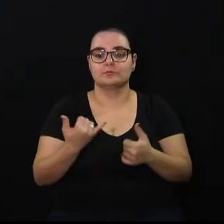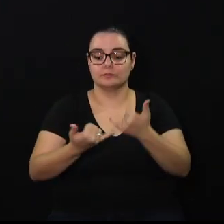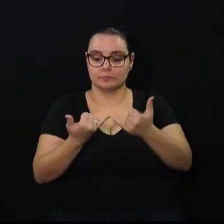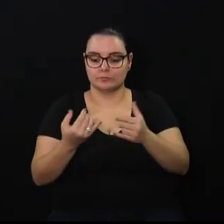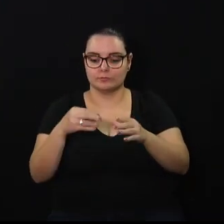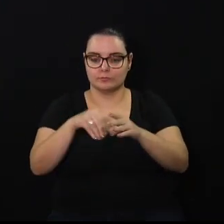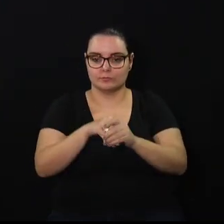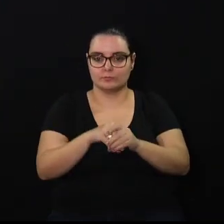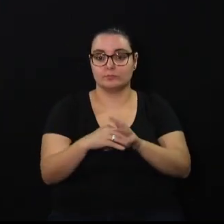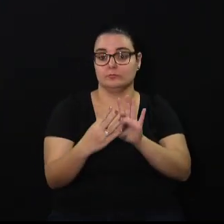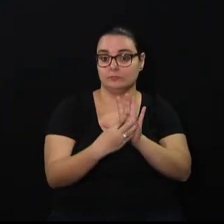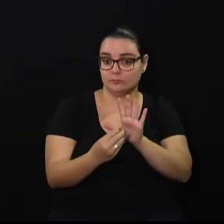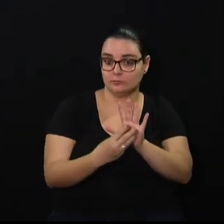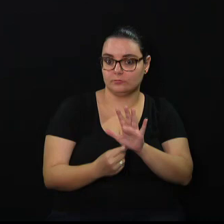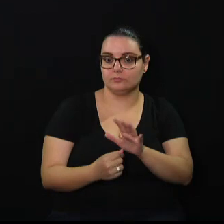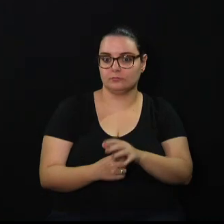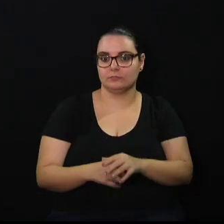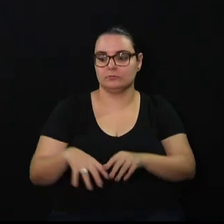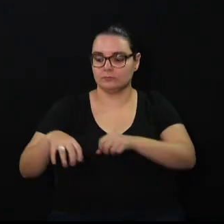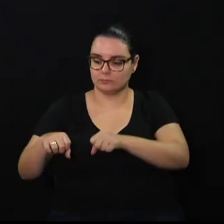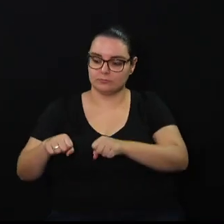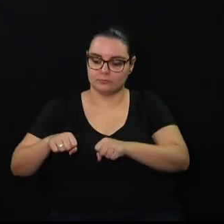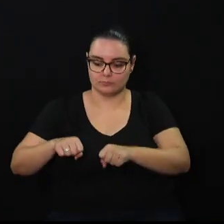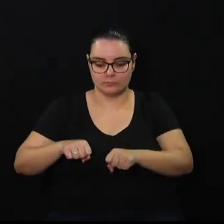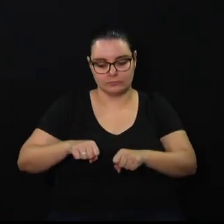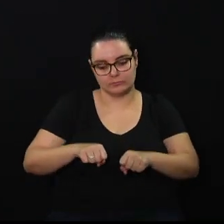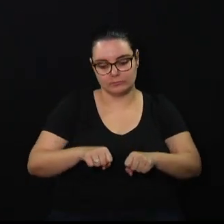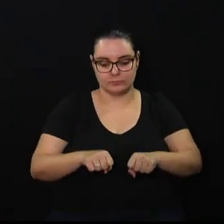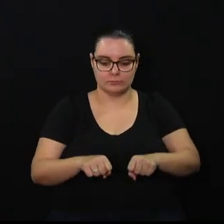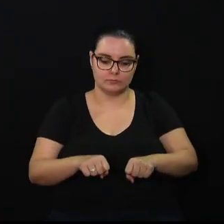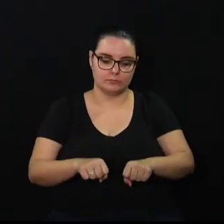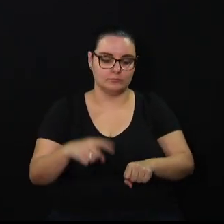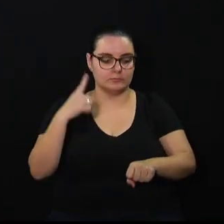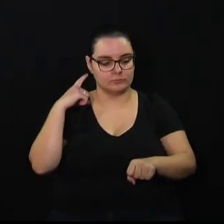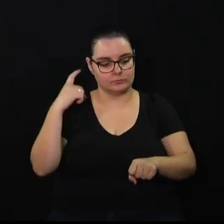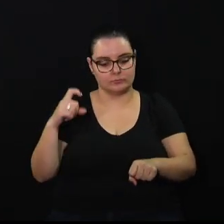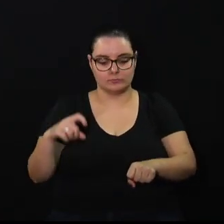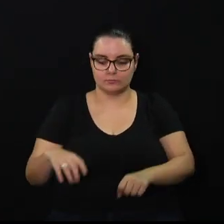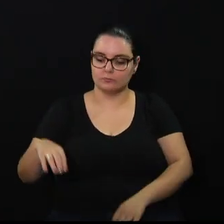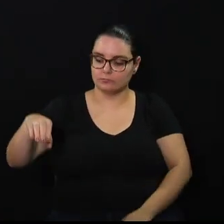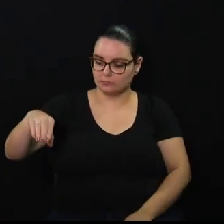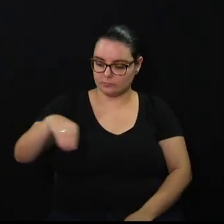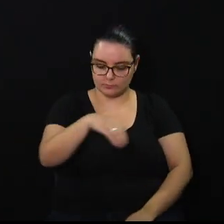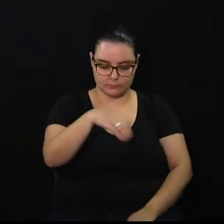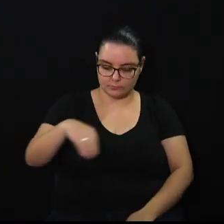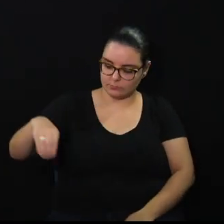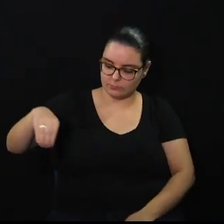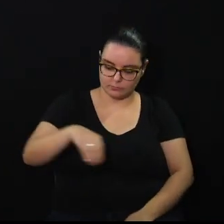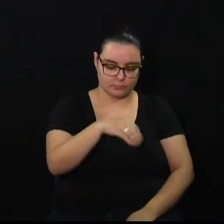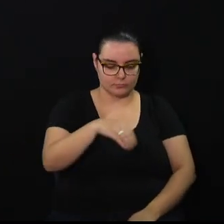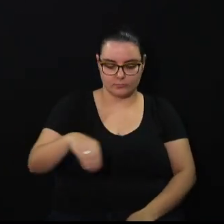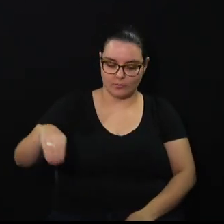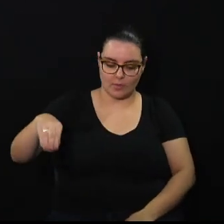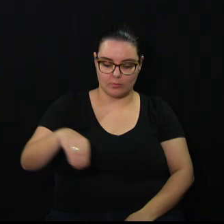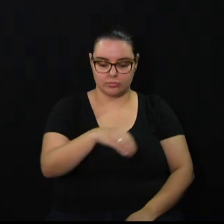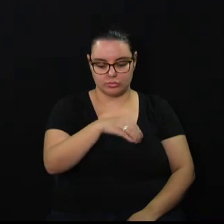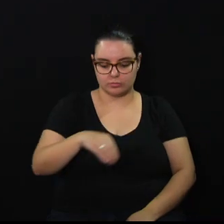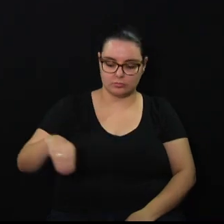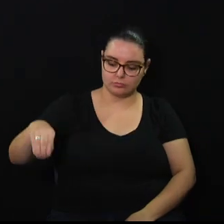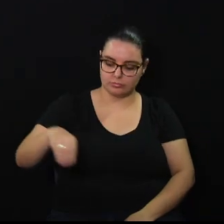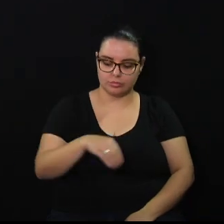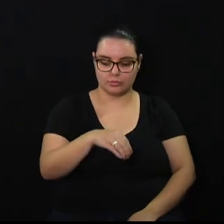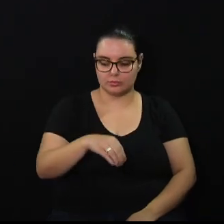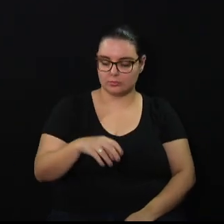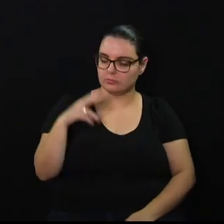muita limitação então pegar o carrinho empurrar fazer só um carrinho koné quando uma criança vê a outra brincando de